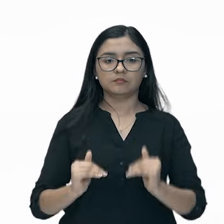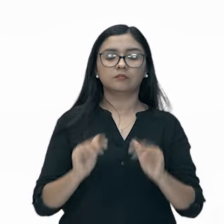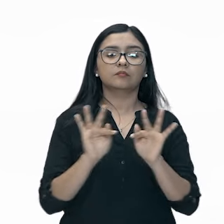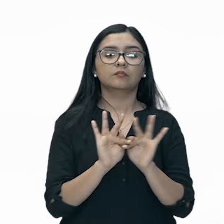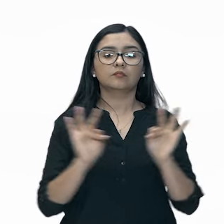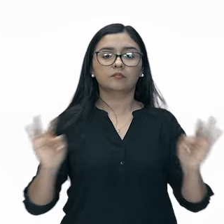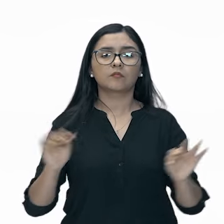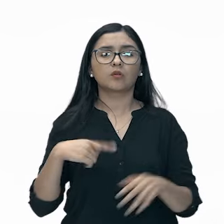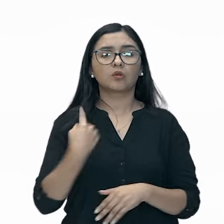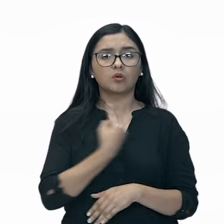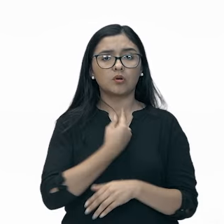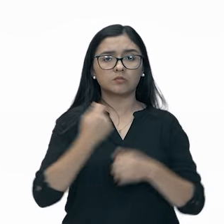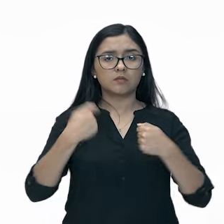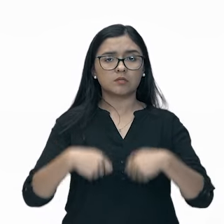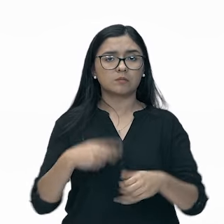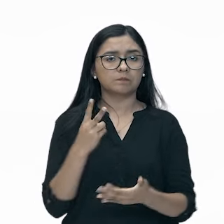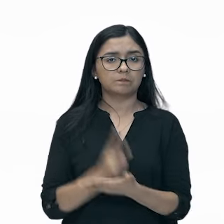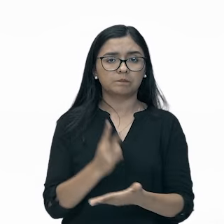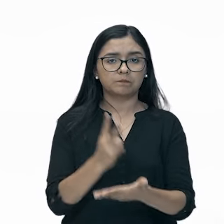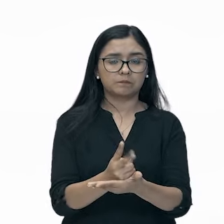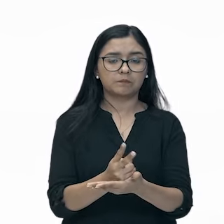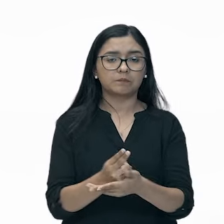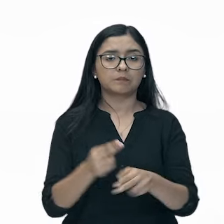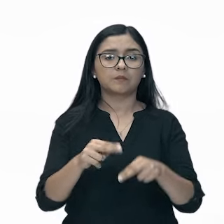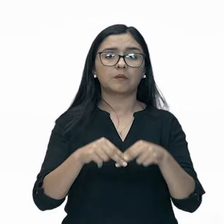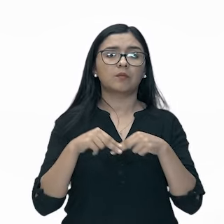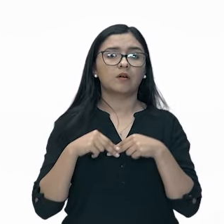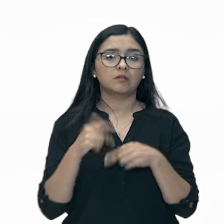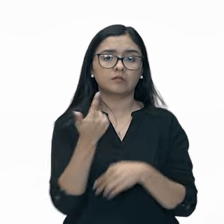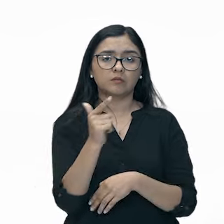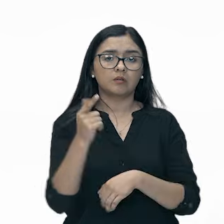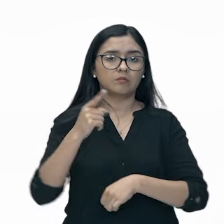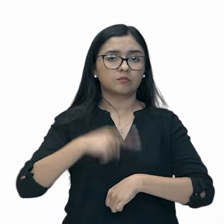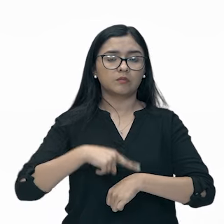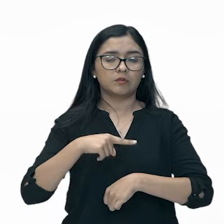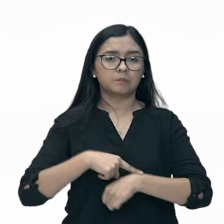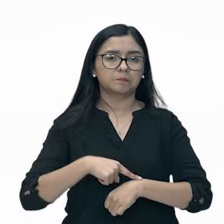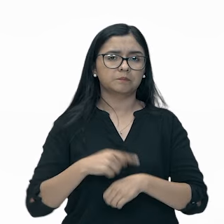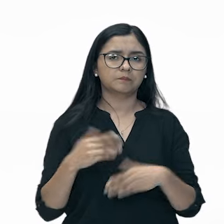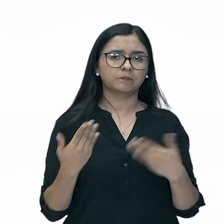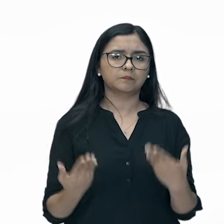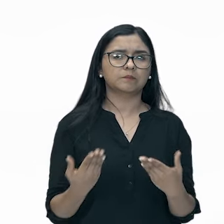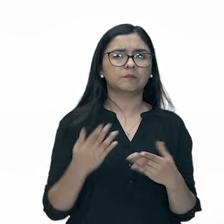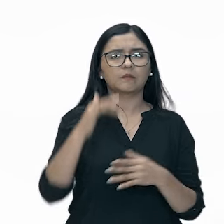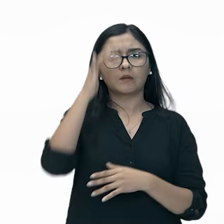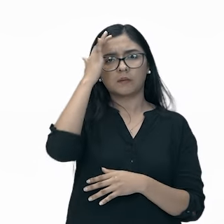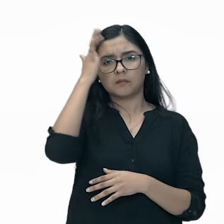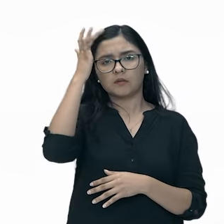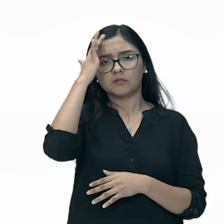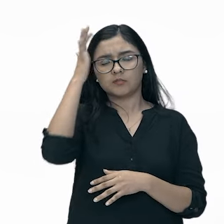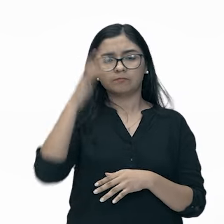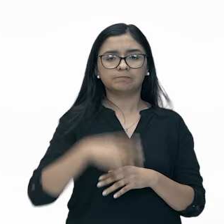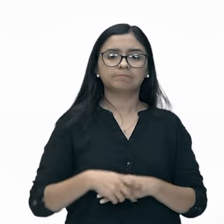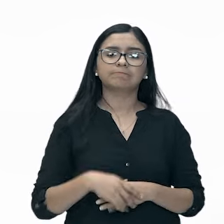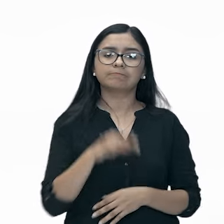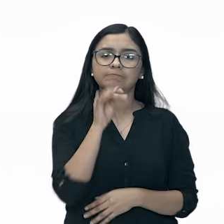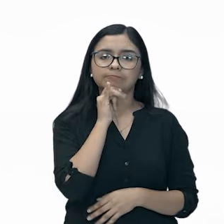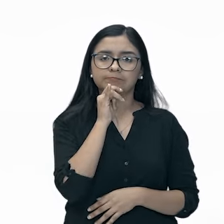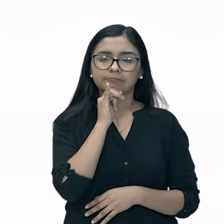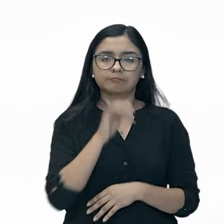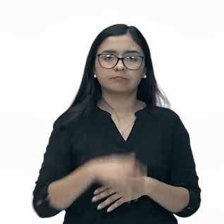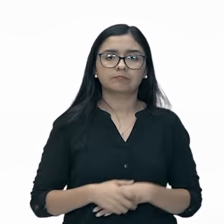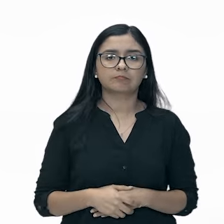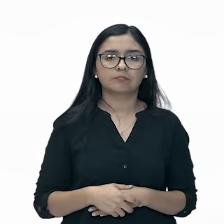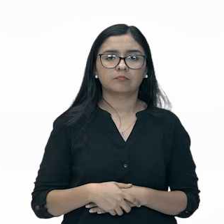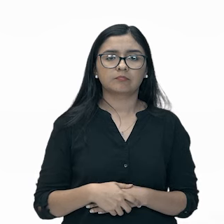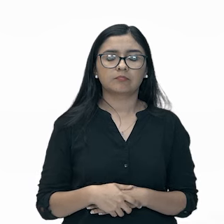sempre em frente já que não temos todo o tempo do mundo então Imagine que eu esteja aqui e fale assim Nossa gente